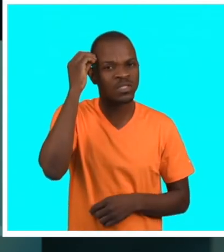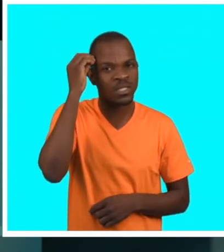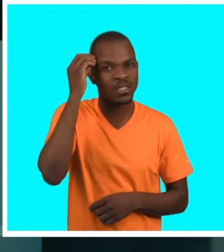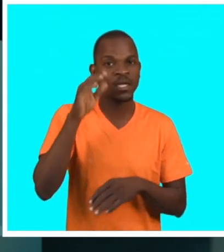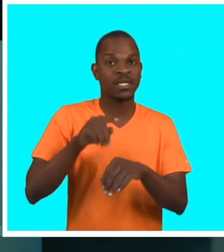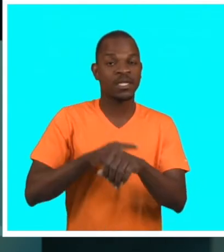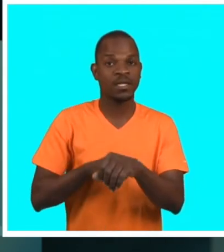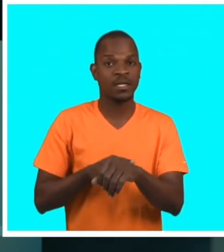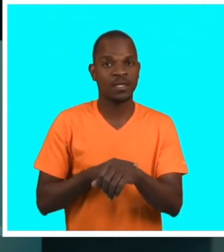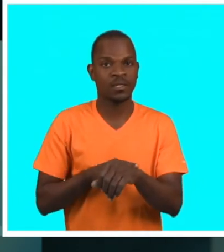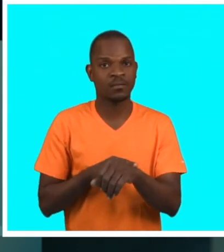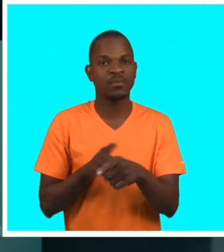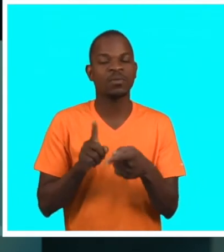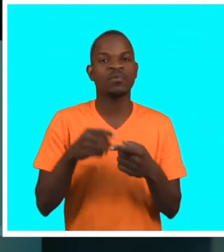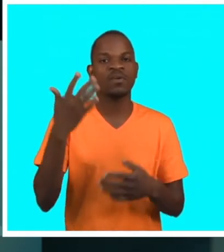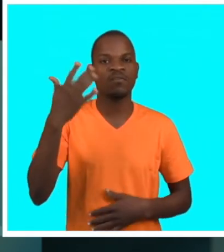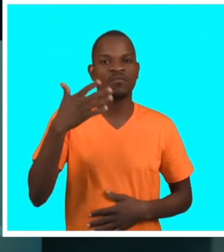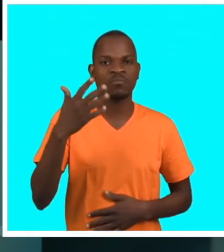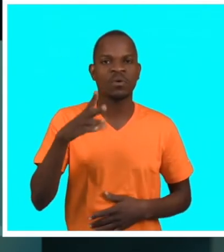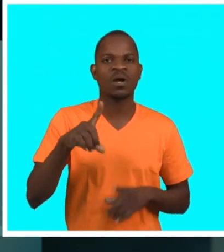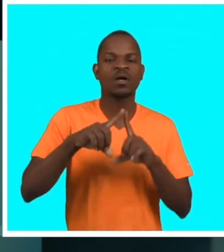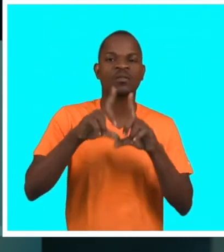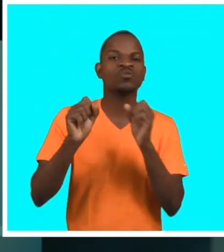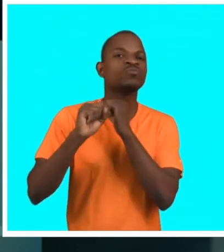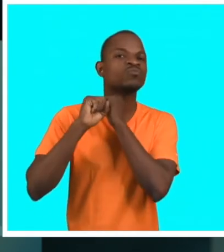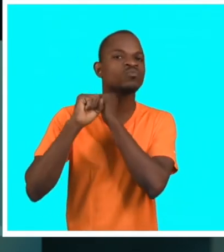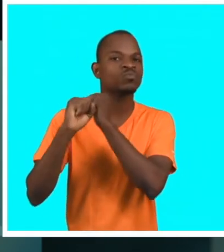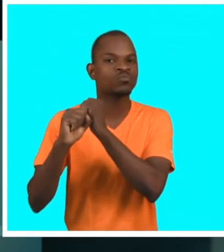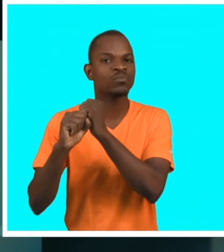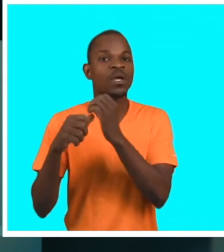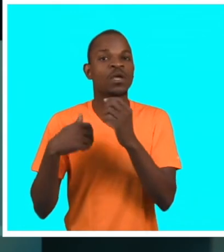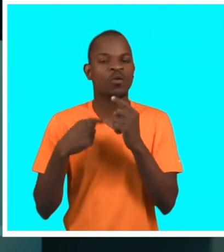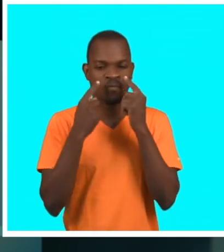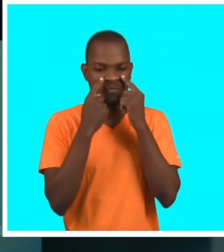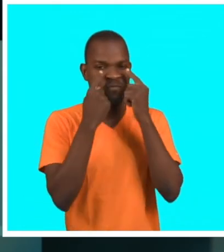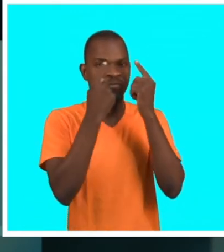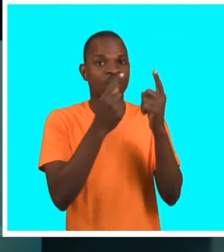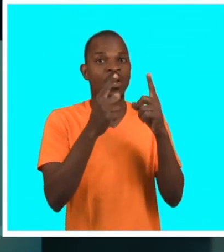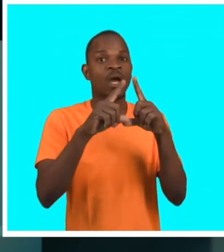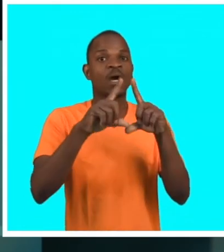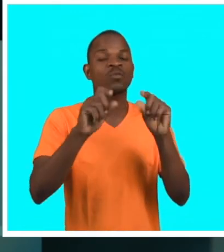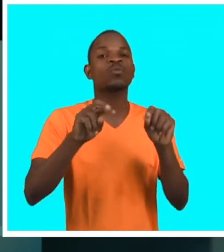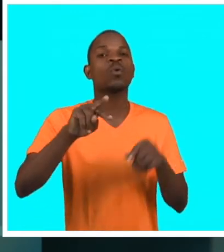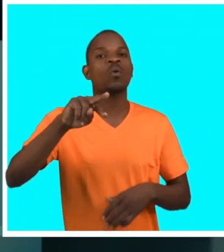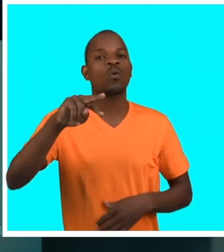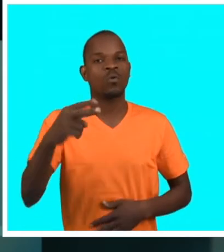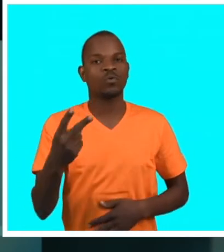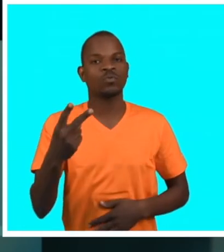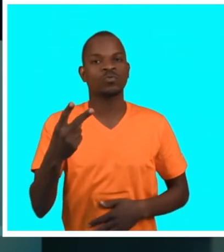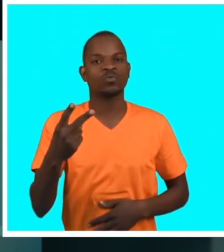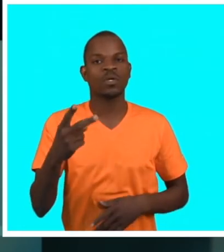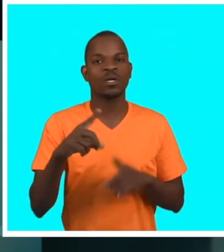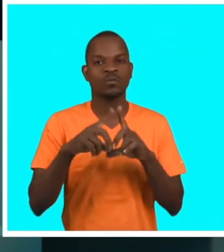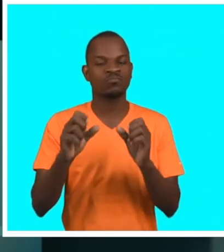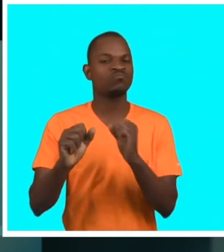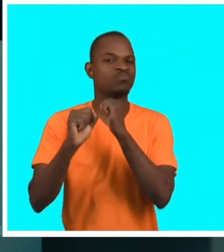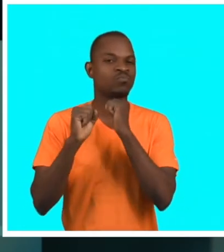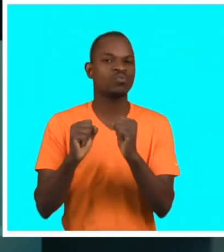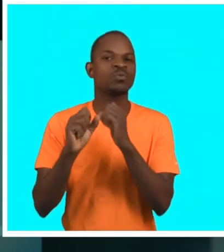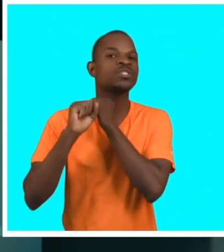o filme como era relacionado com a escravatura, eu foquei o outro lado da escravatura que foi ir